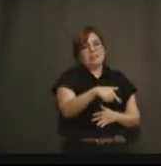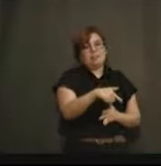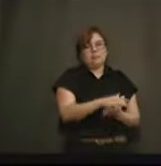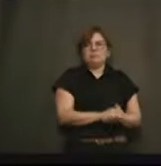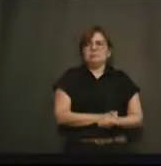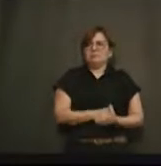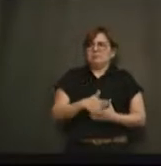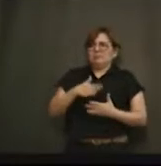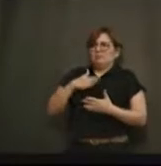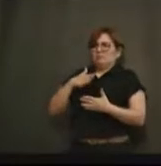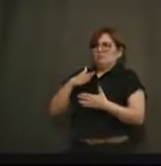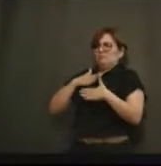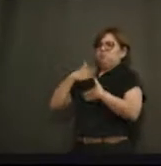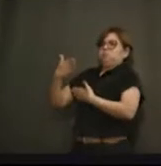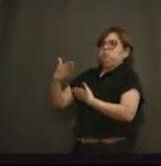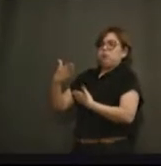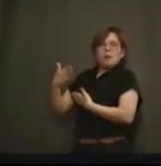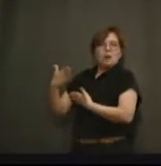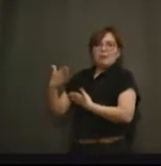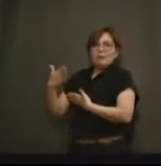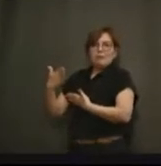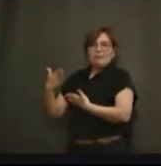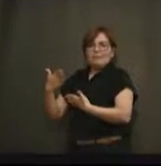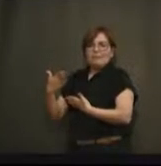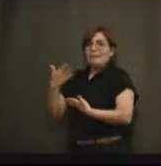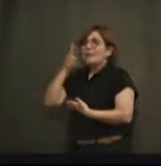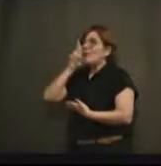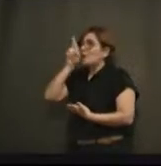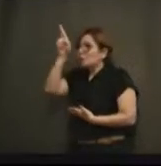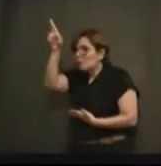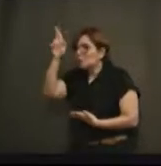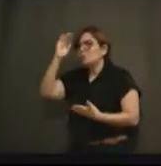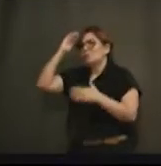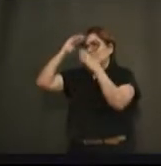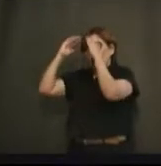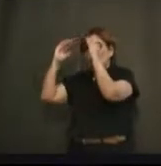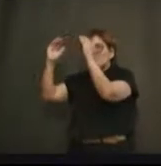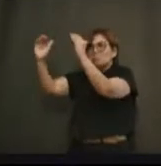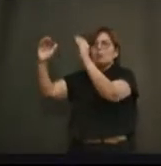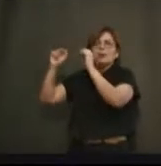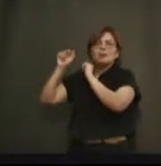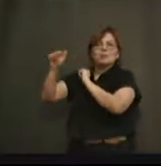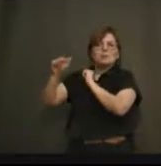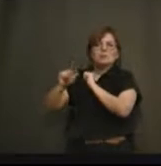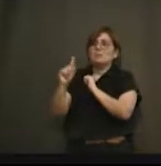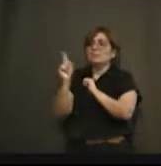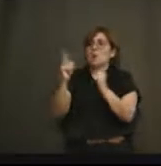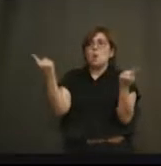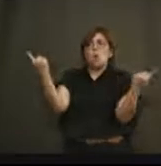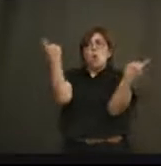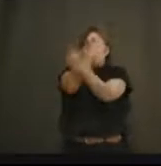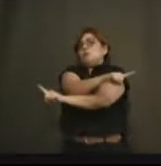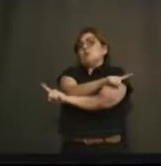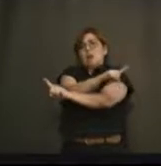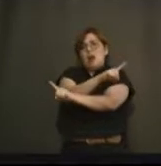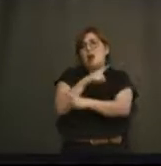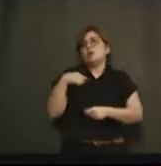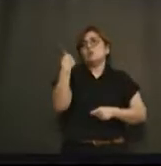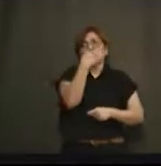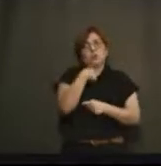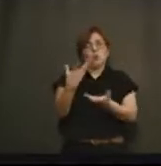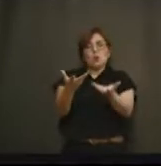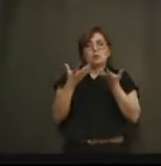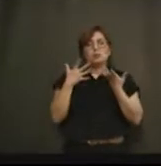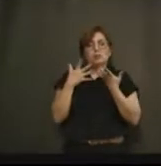eu respondi ao professor, evidentemente com todo respeito, e expliquei que é exatamente o contrário que a gente quer. É exatamente o contrário, a gente quer uma